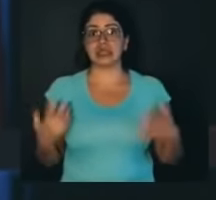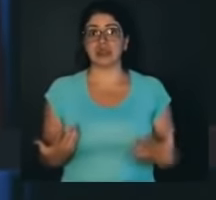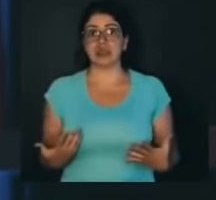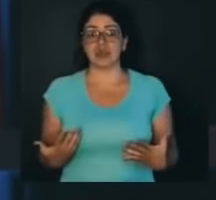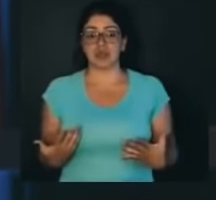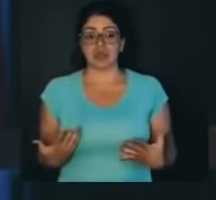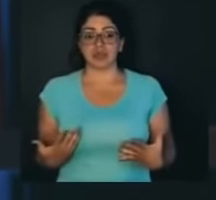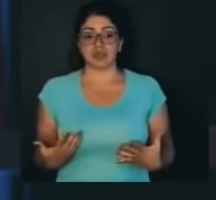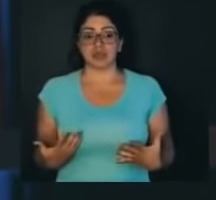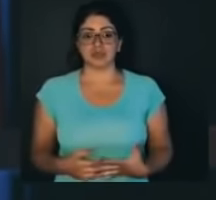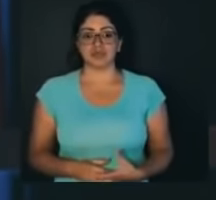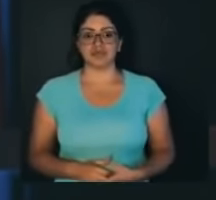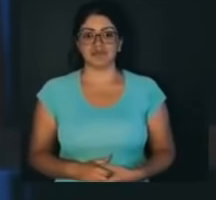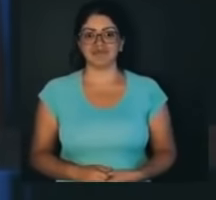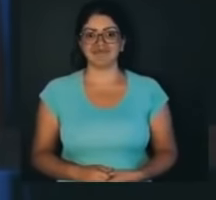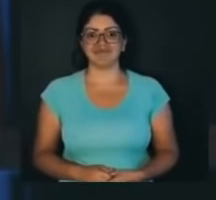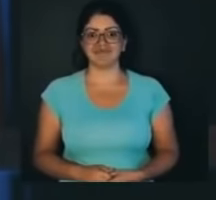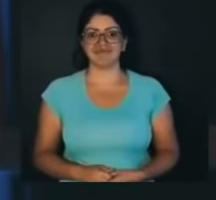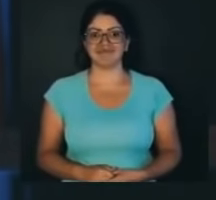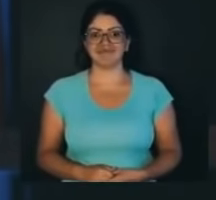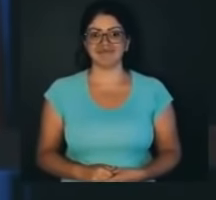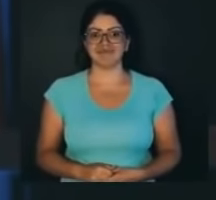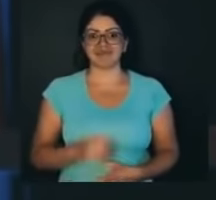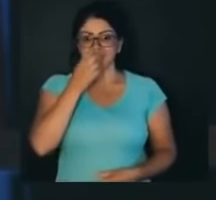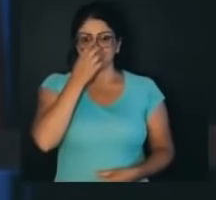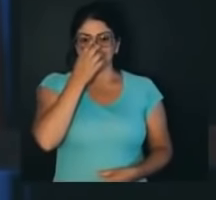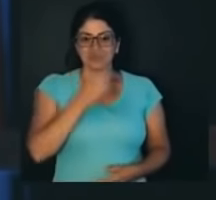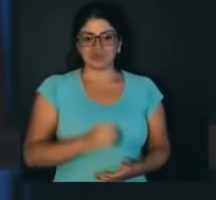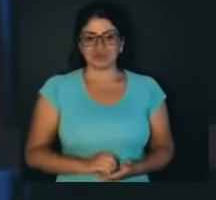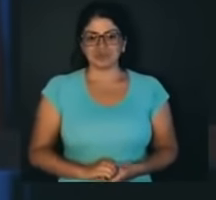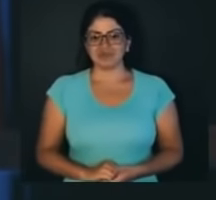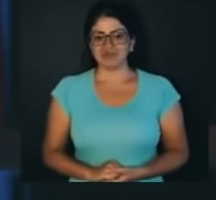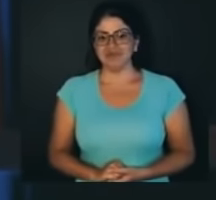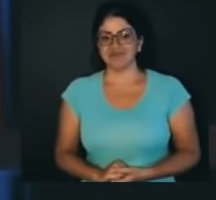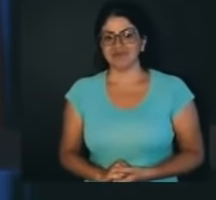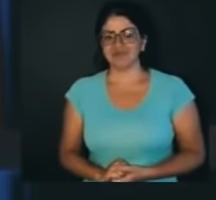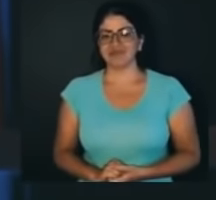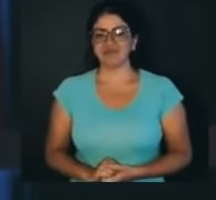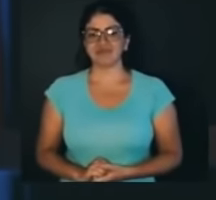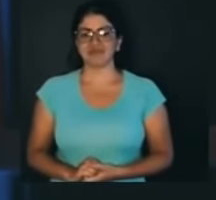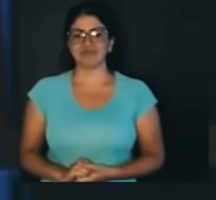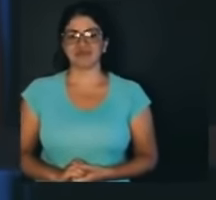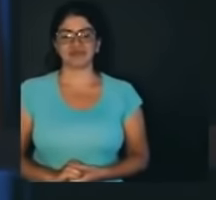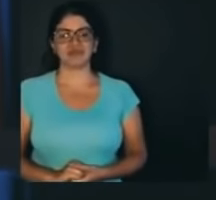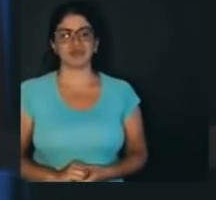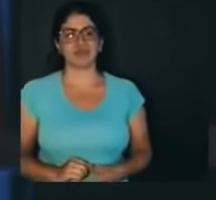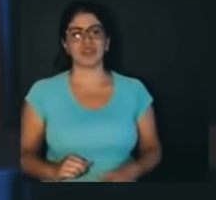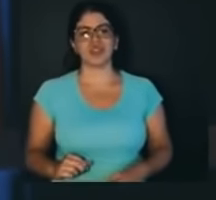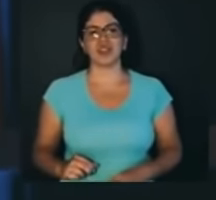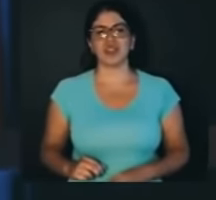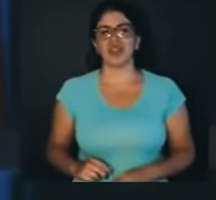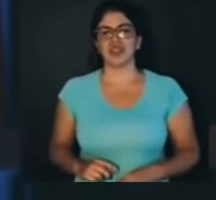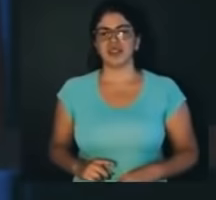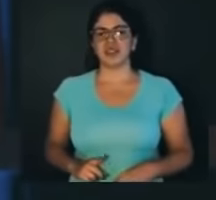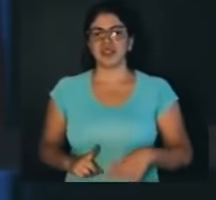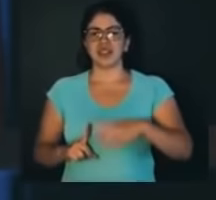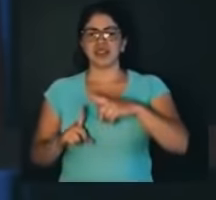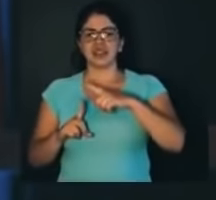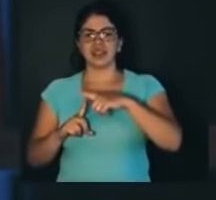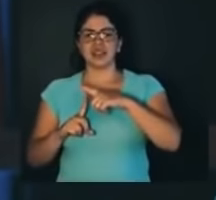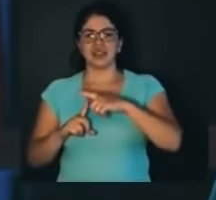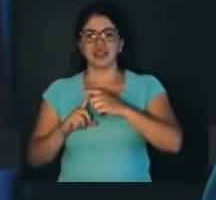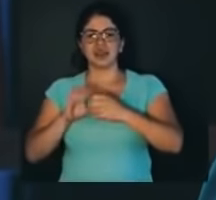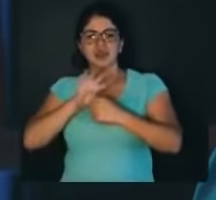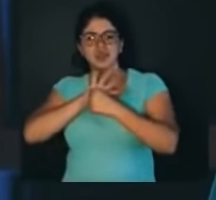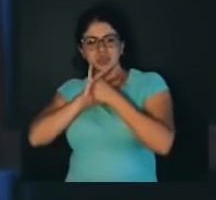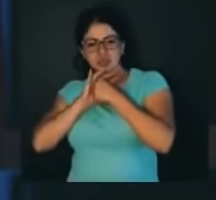abuso emocional, ou então abuso psicológico. É um tema pouco tratado na igreja, mas que